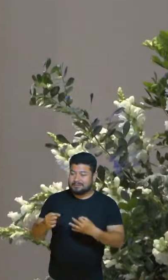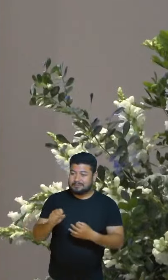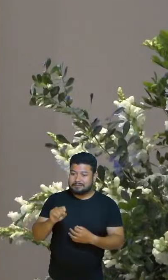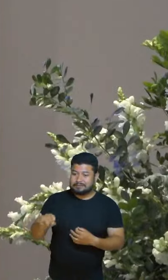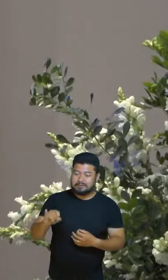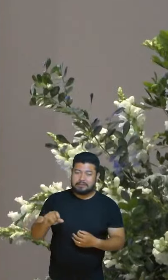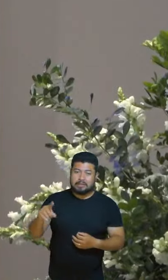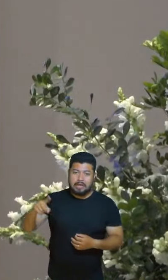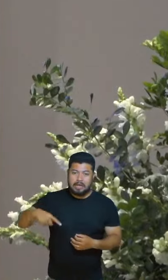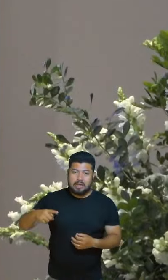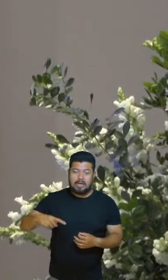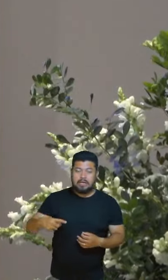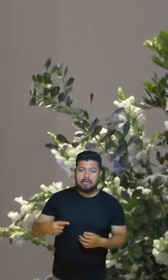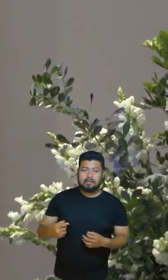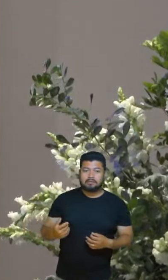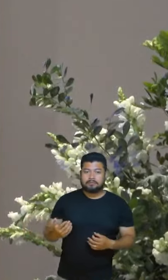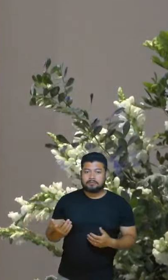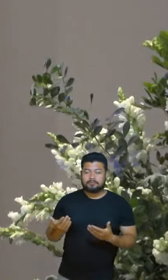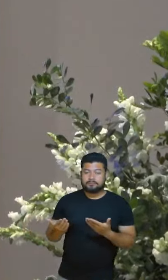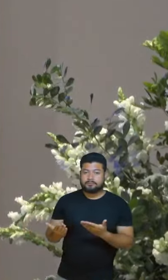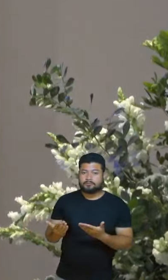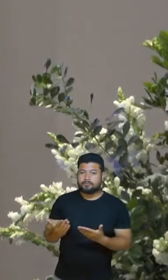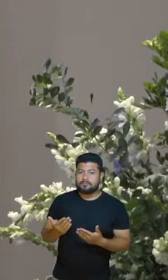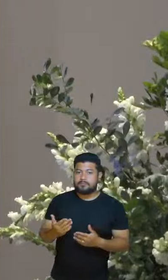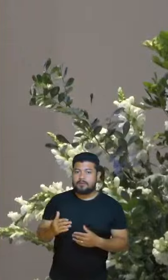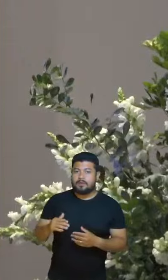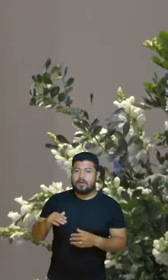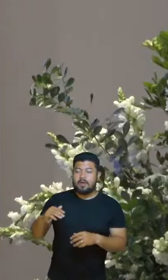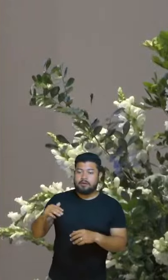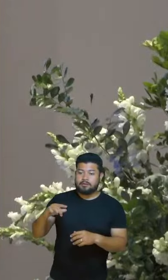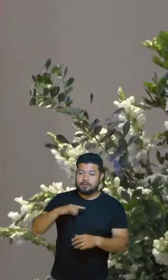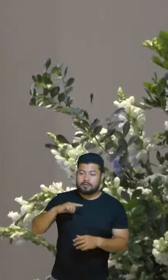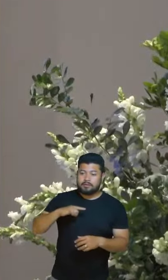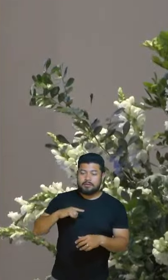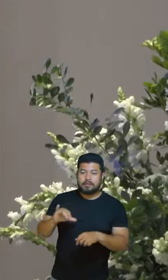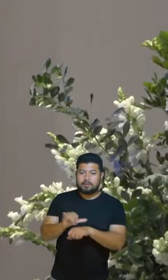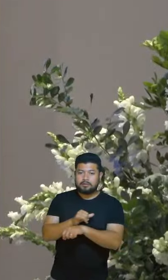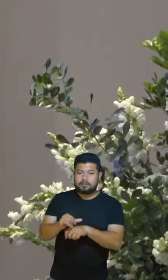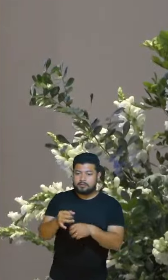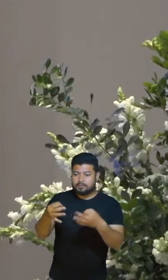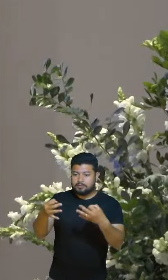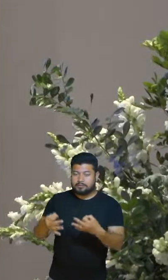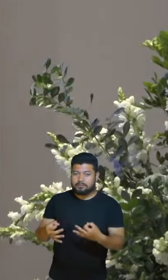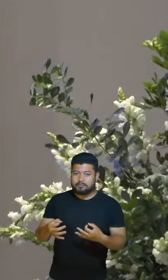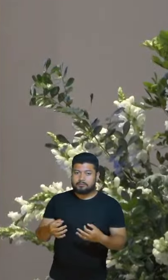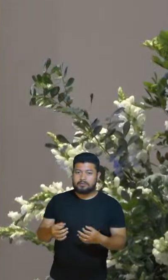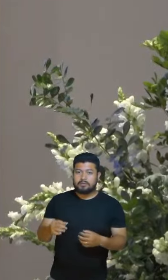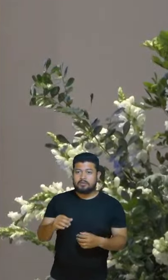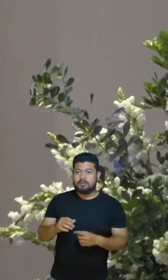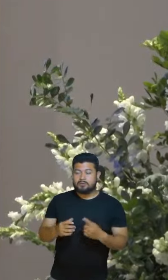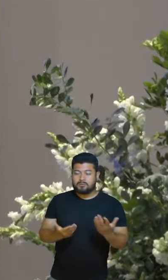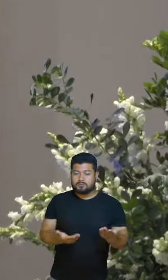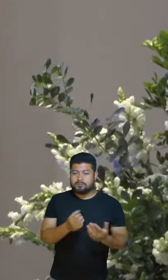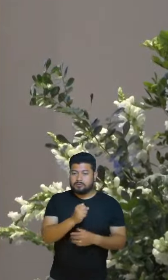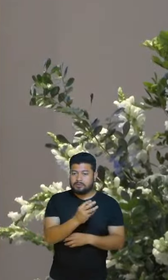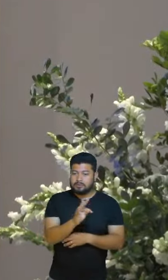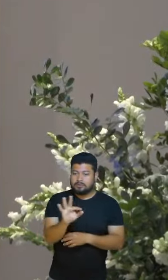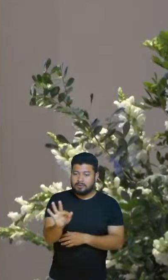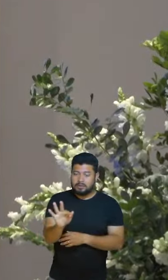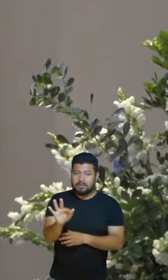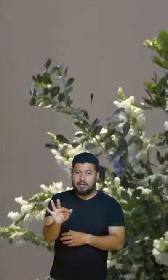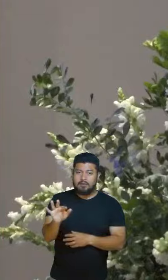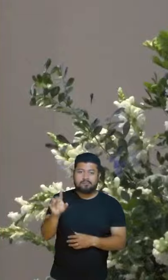metodologia adequada então num desses casos que a suprema corte norte-americana ou estadunidense